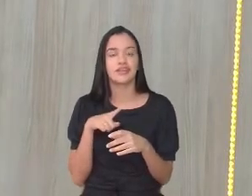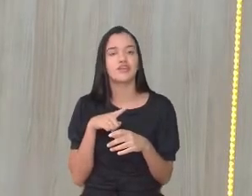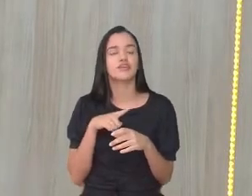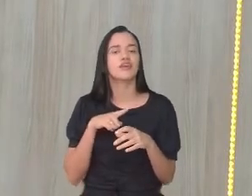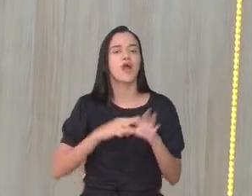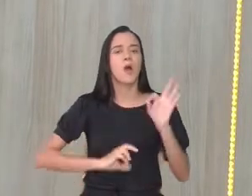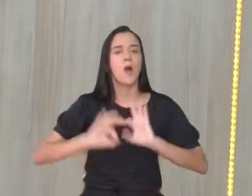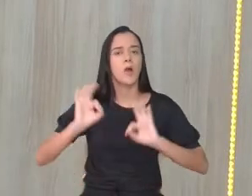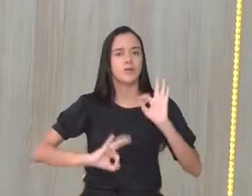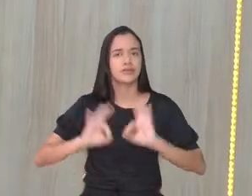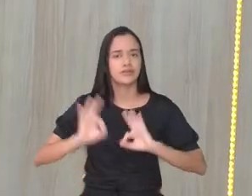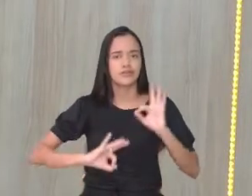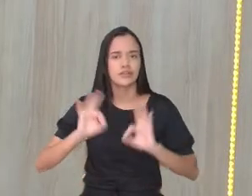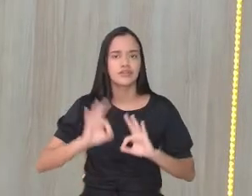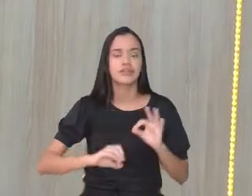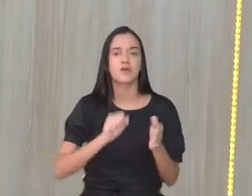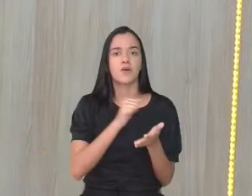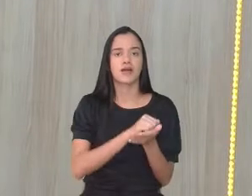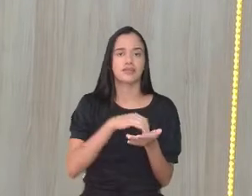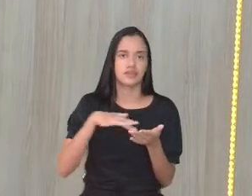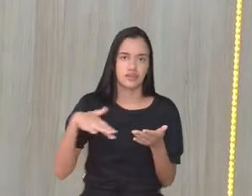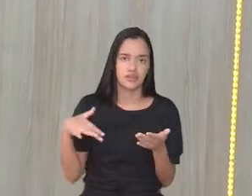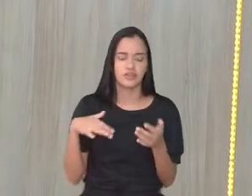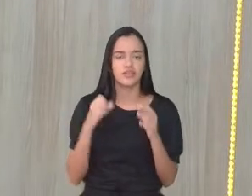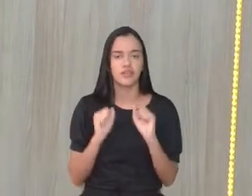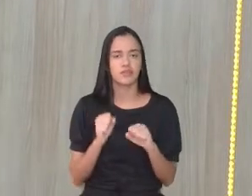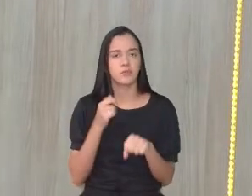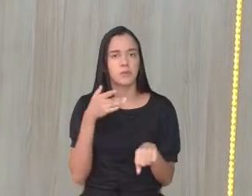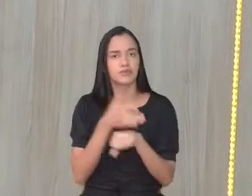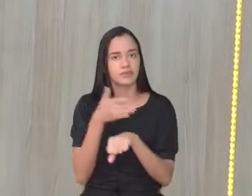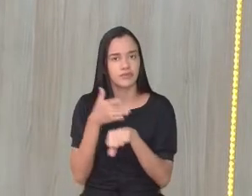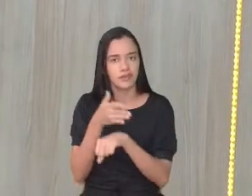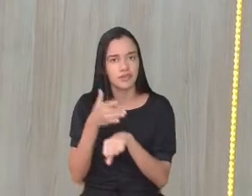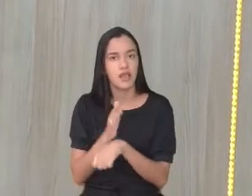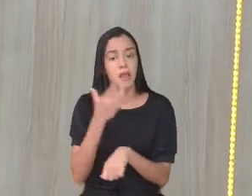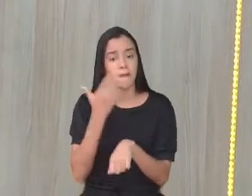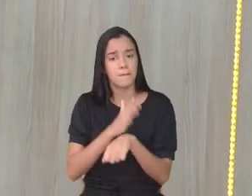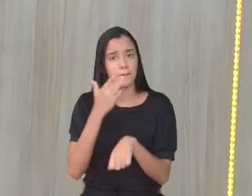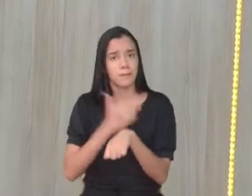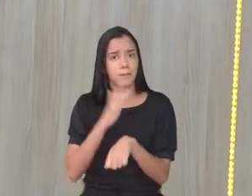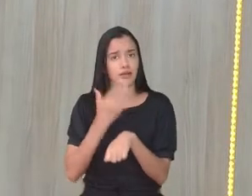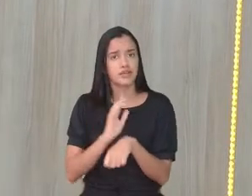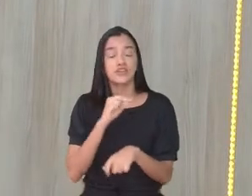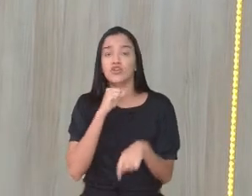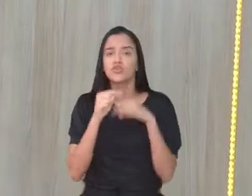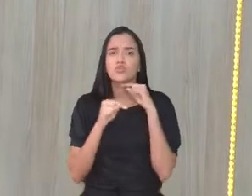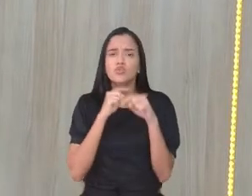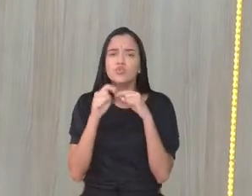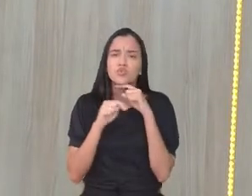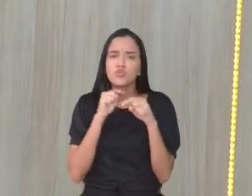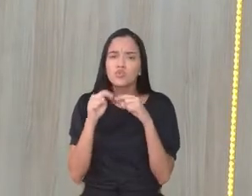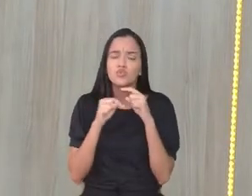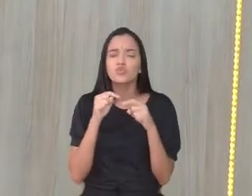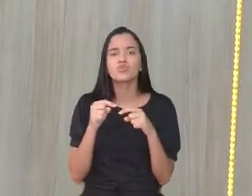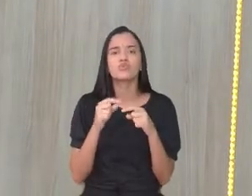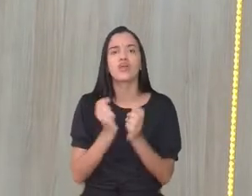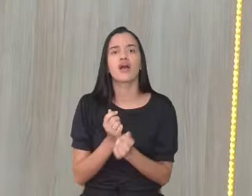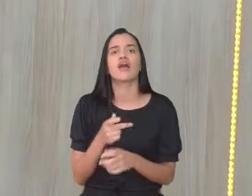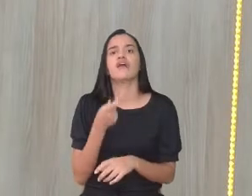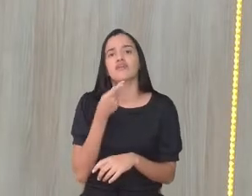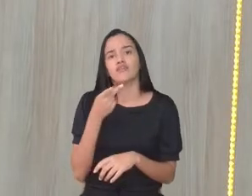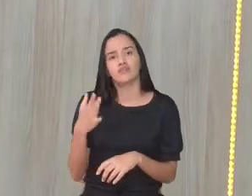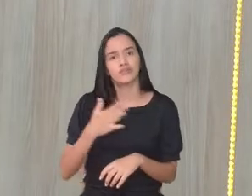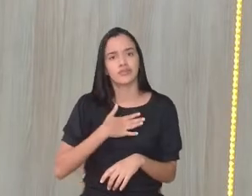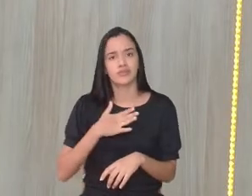as fichas de exercícios, que você pode ter acesso aí e praticar. E na dúvida, fala com a gente lá nos vídeos